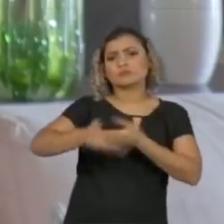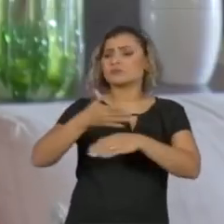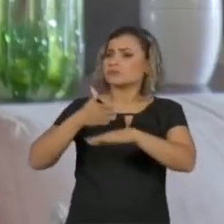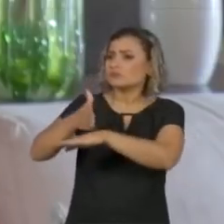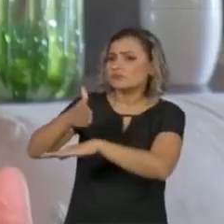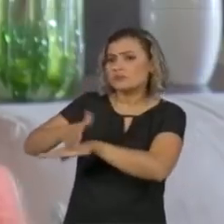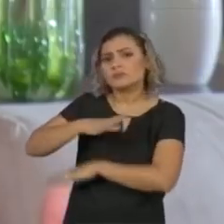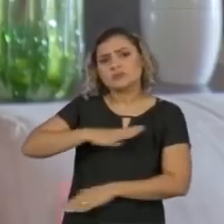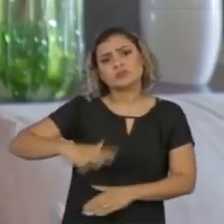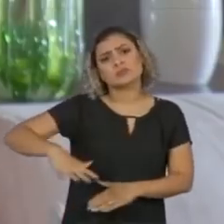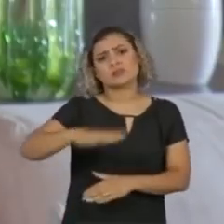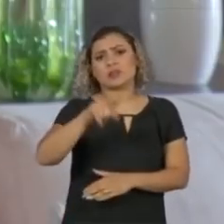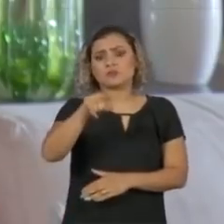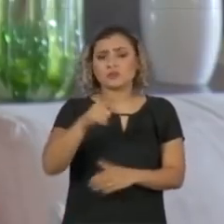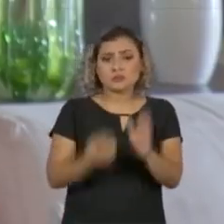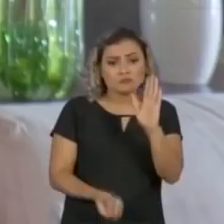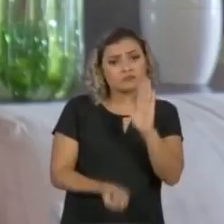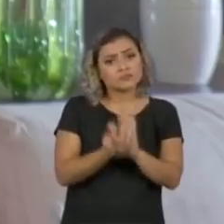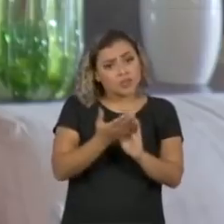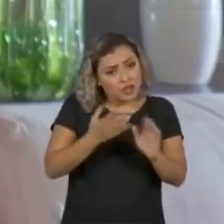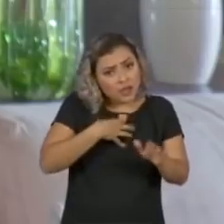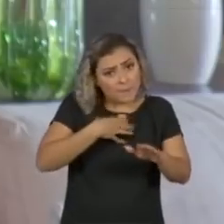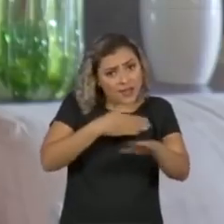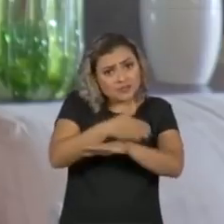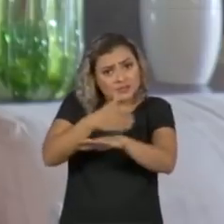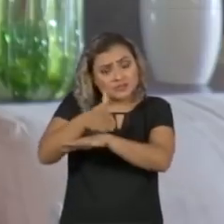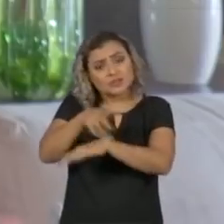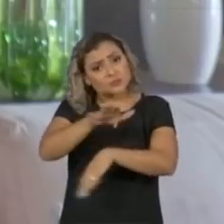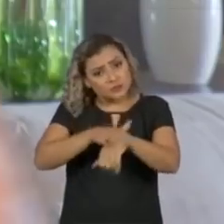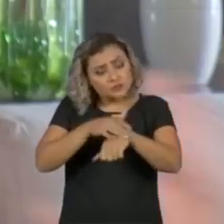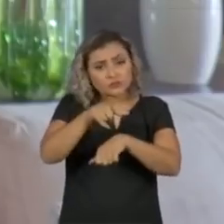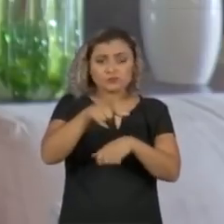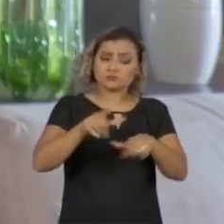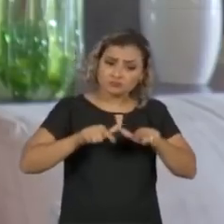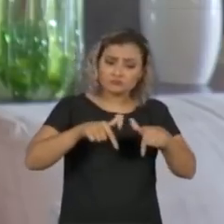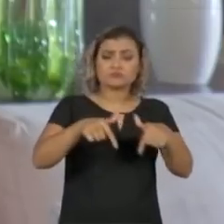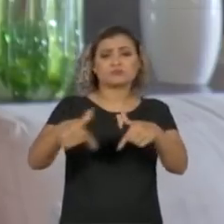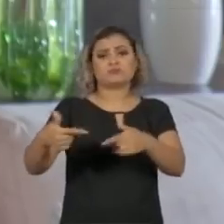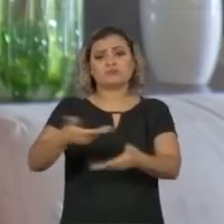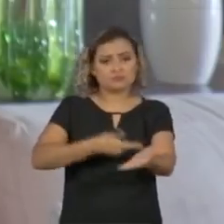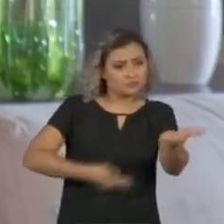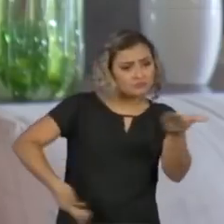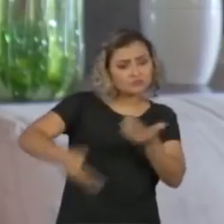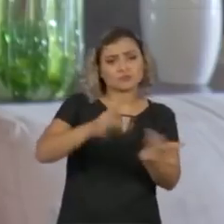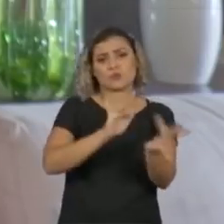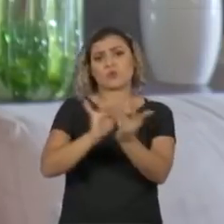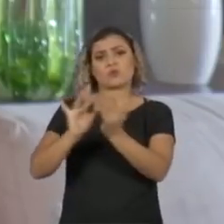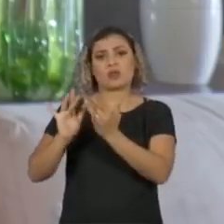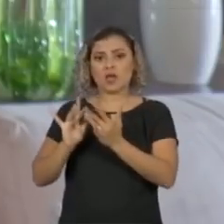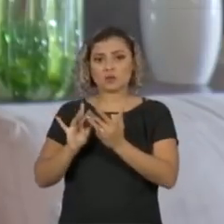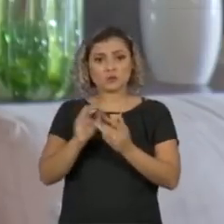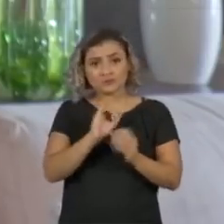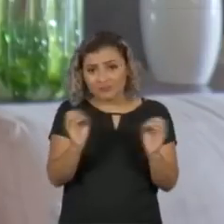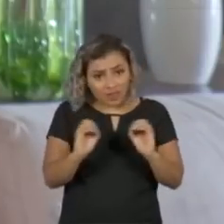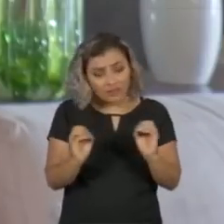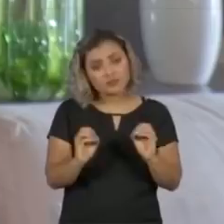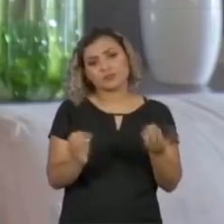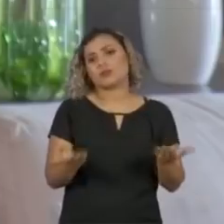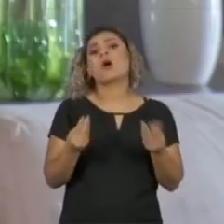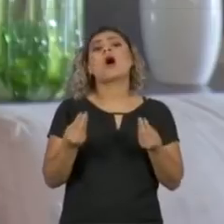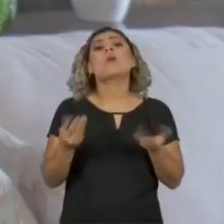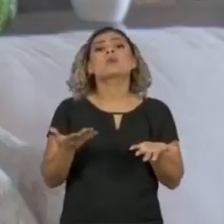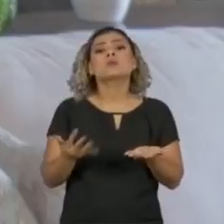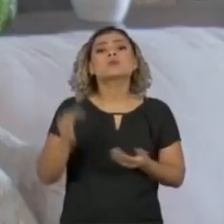cidade efetiva que você criou, ou se você que perdeu, não conseguir reencontrar pessoas, o que vai fazer você acordar no